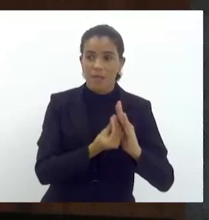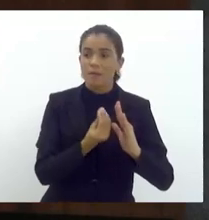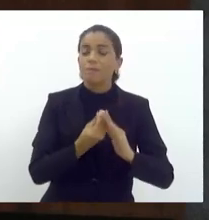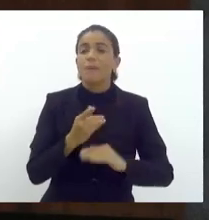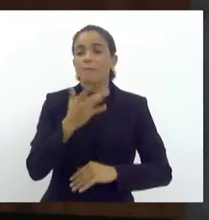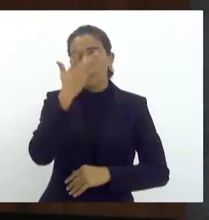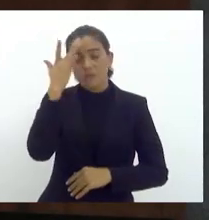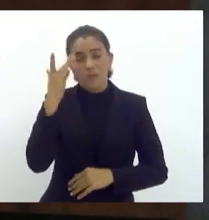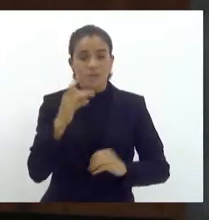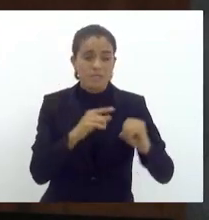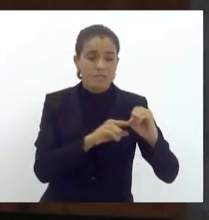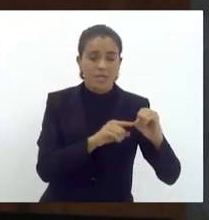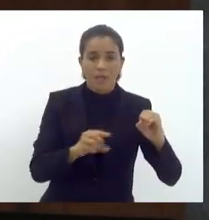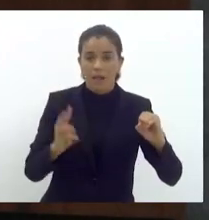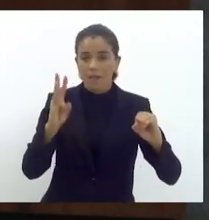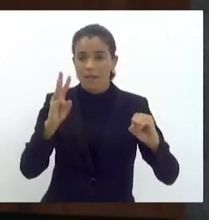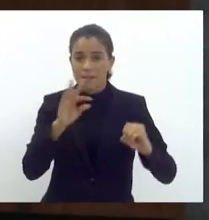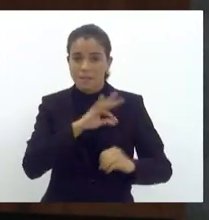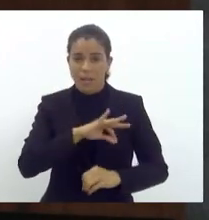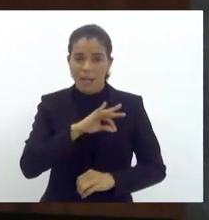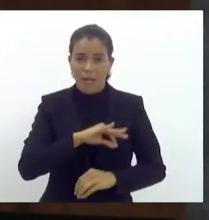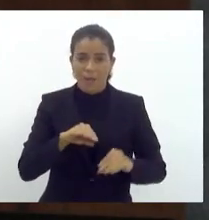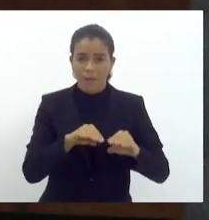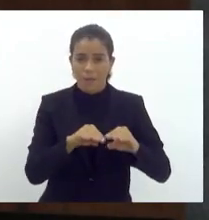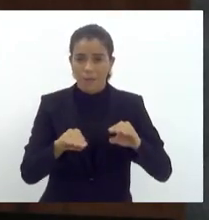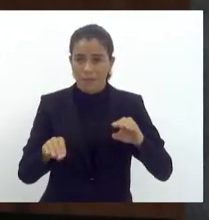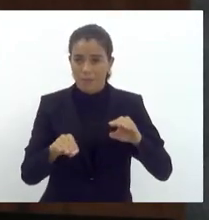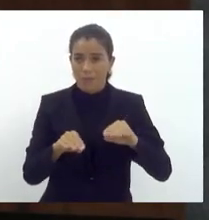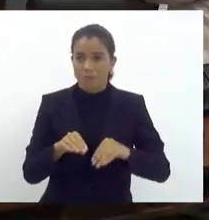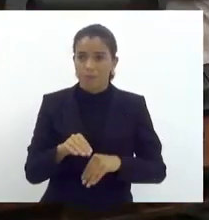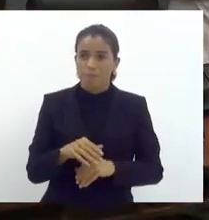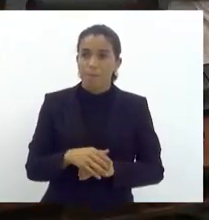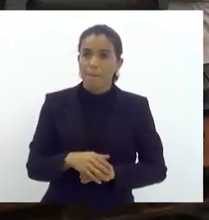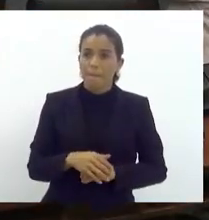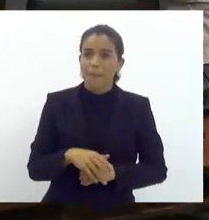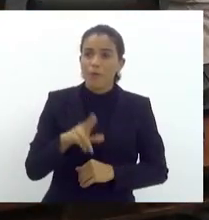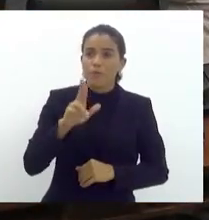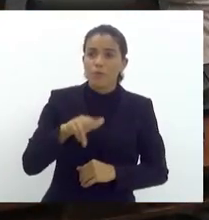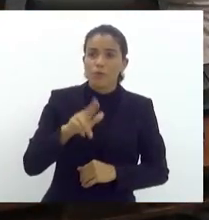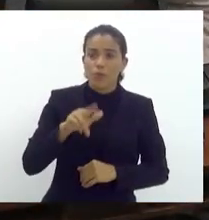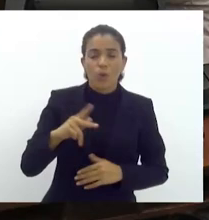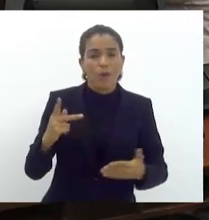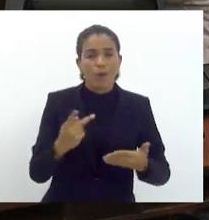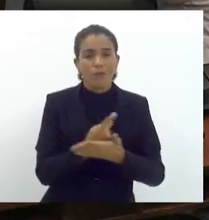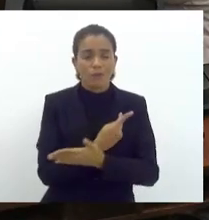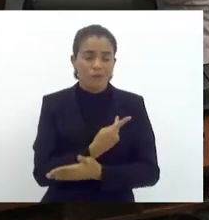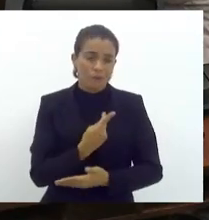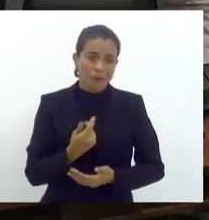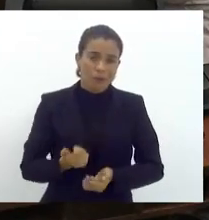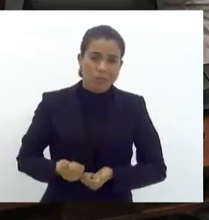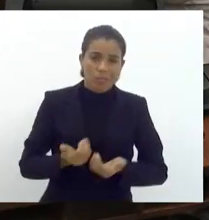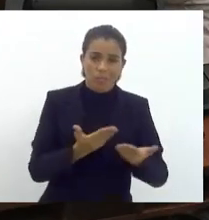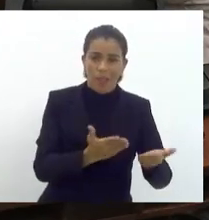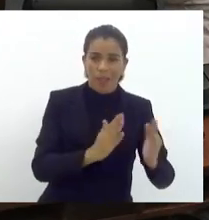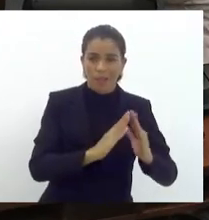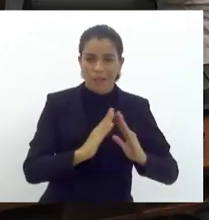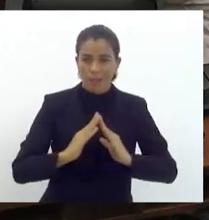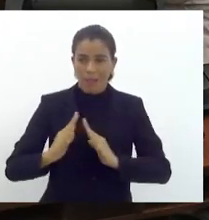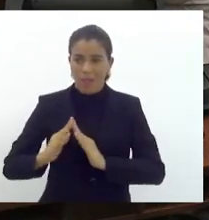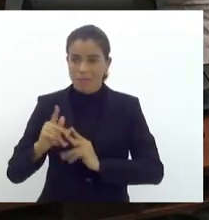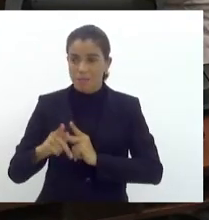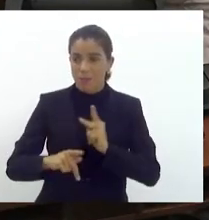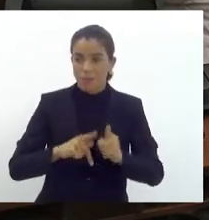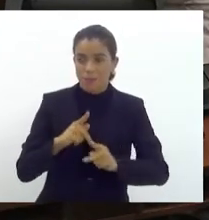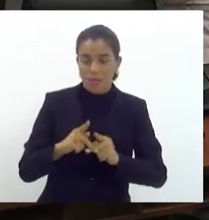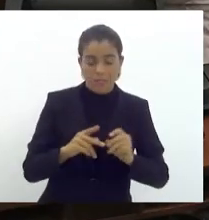quem ganha de zero a três salários mínimos nunca houve tanta entrega de moradia Popular para quem